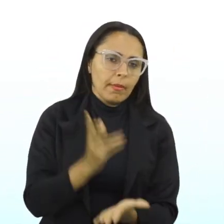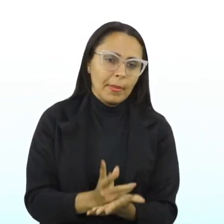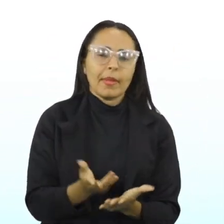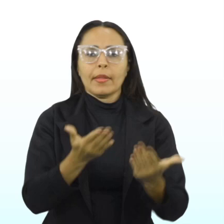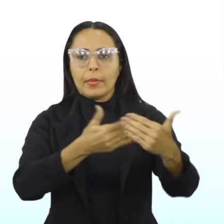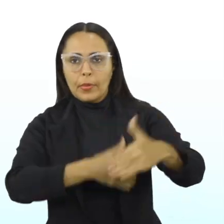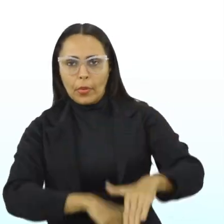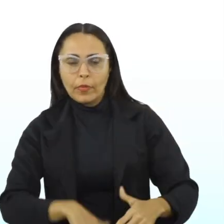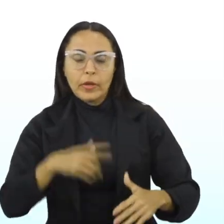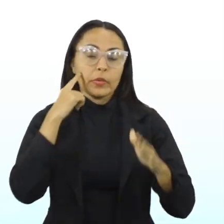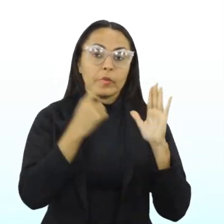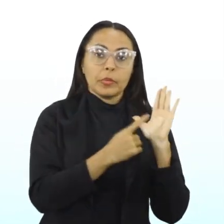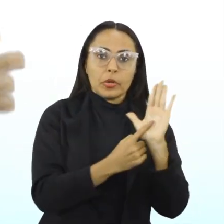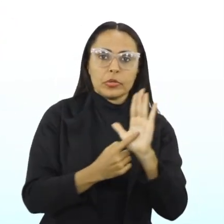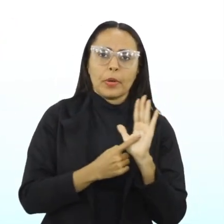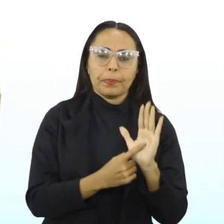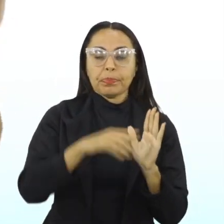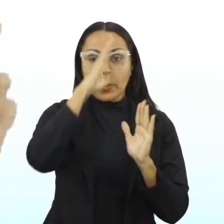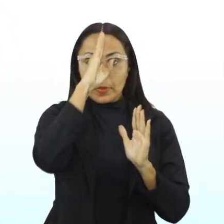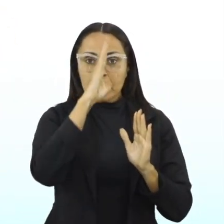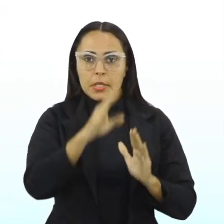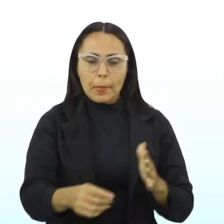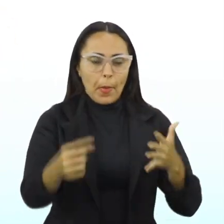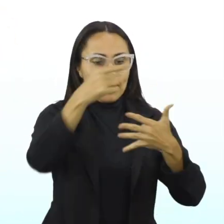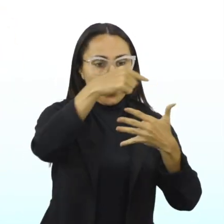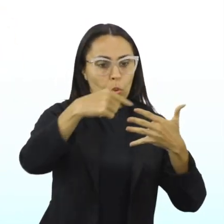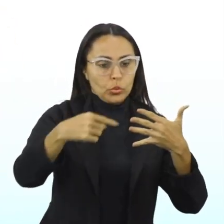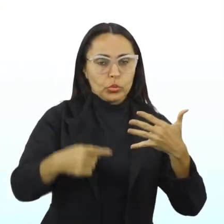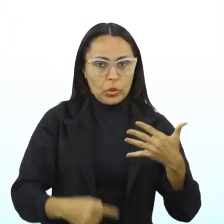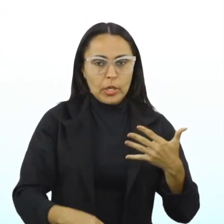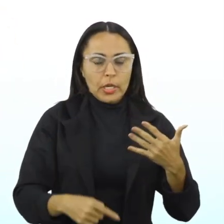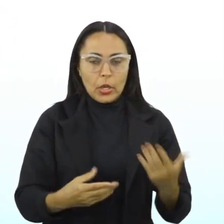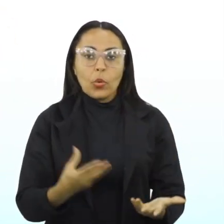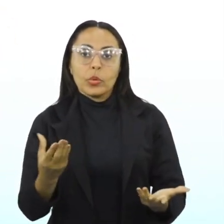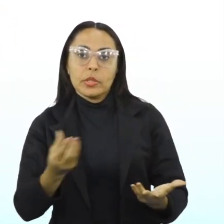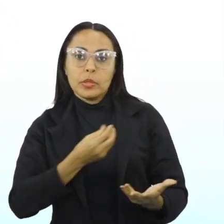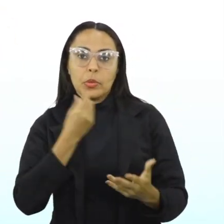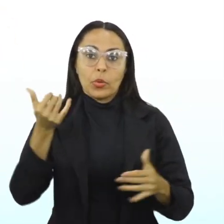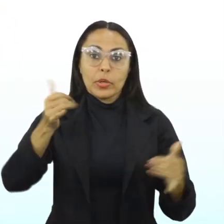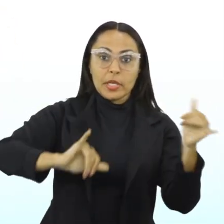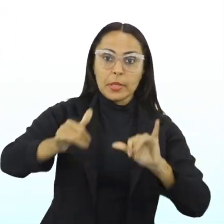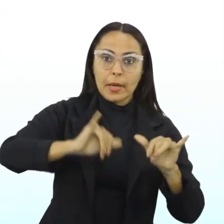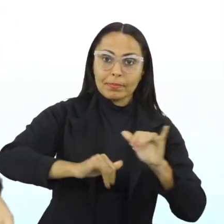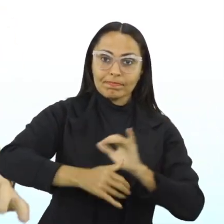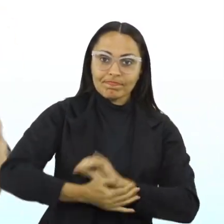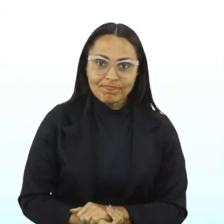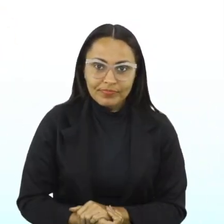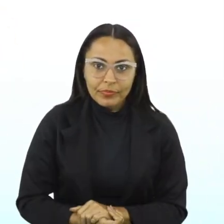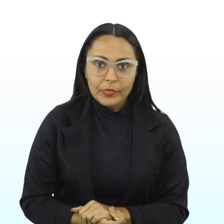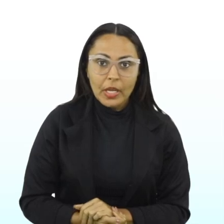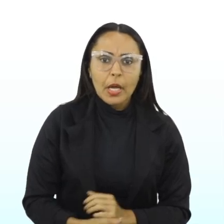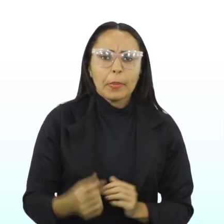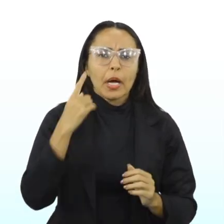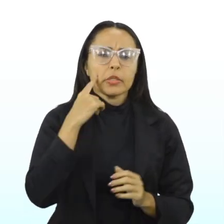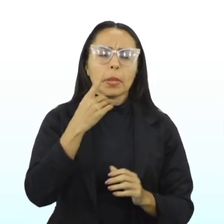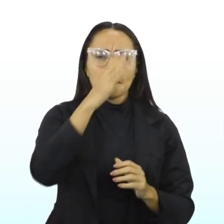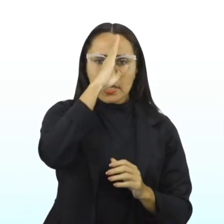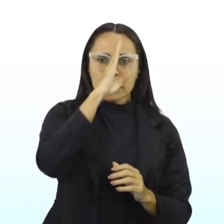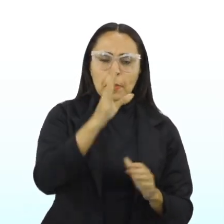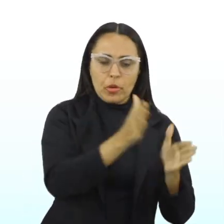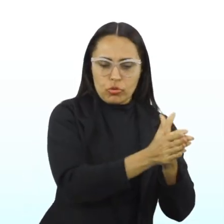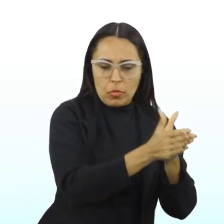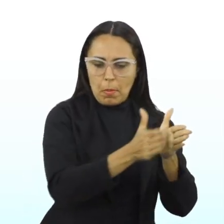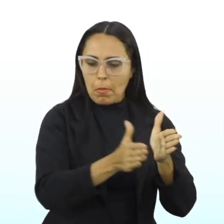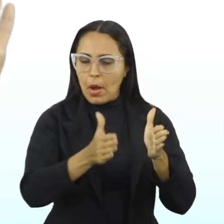te mostrar agora os principais pontos de bioquímica que vocês vão ter que saber. Eu vou te mostrar as principais partes